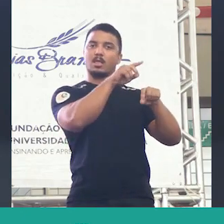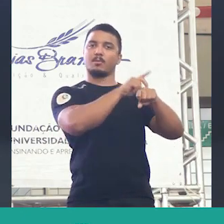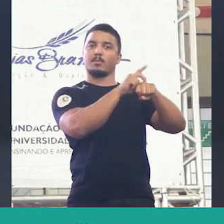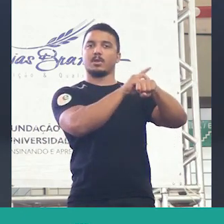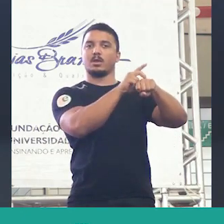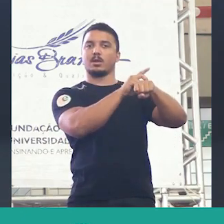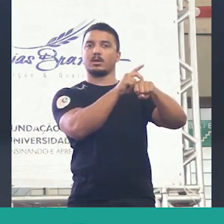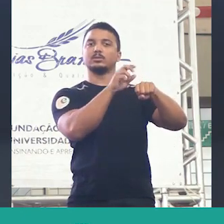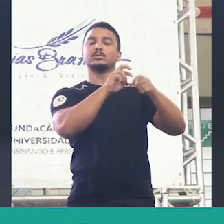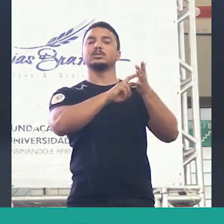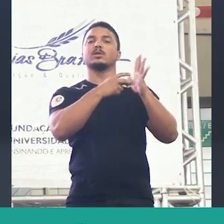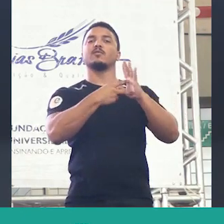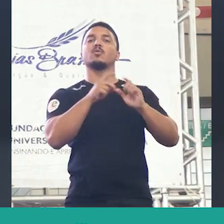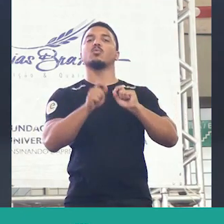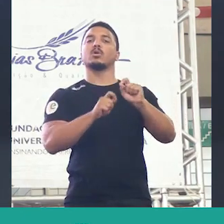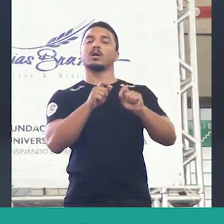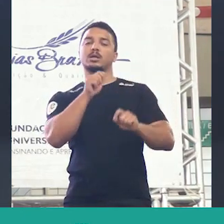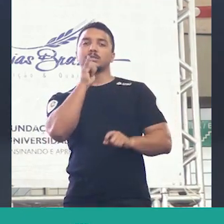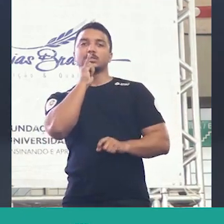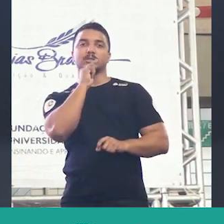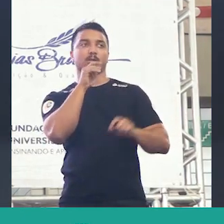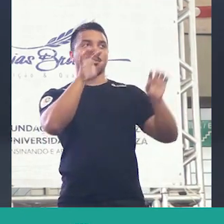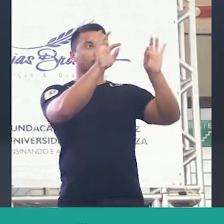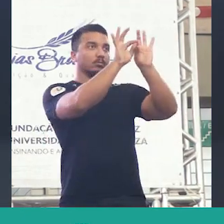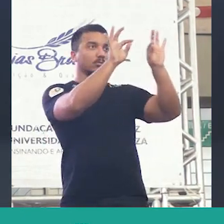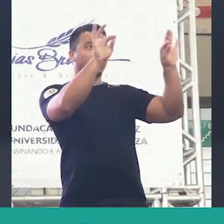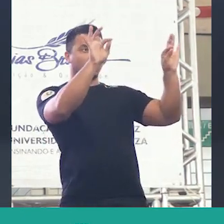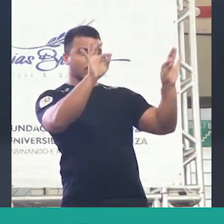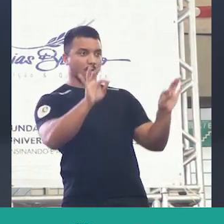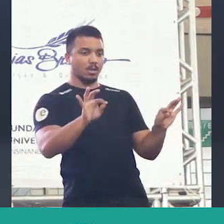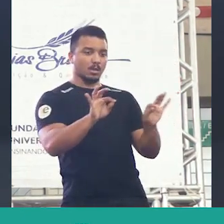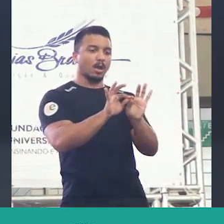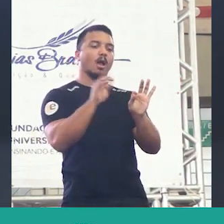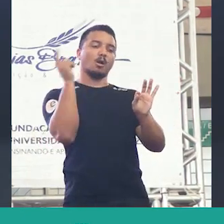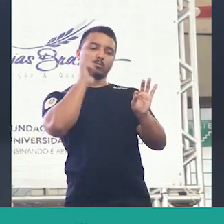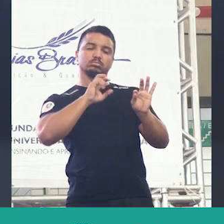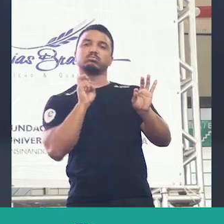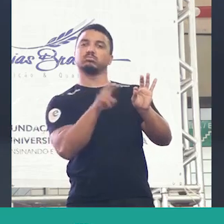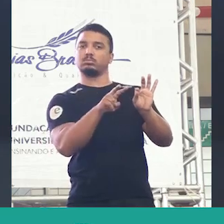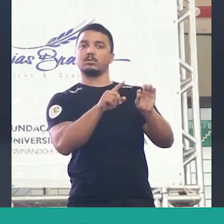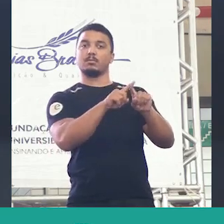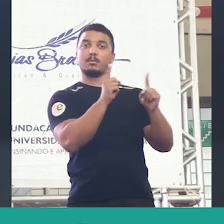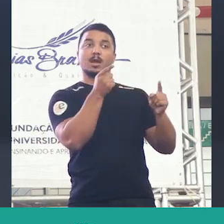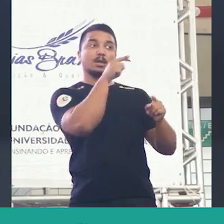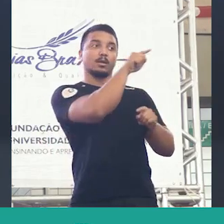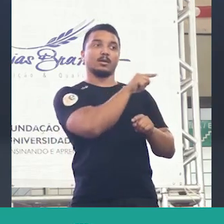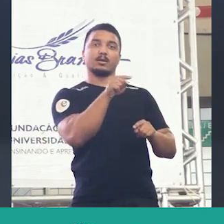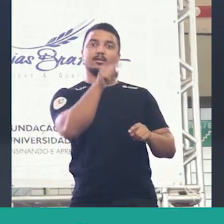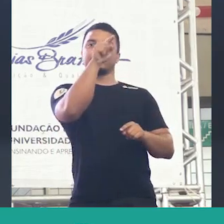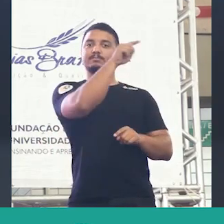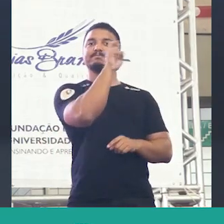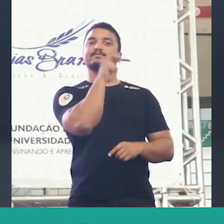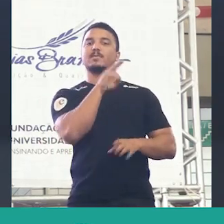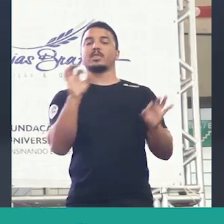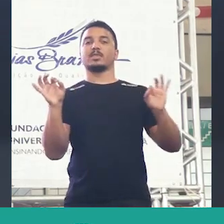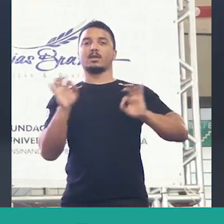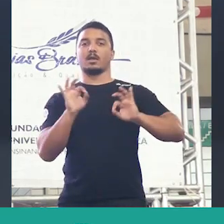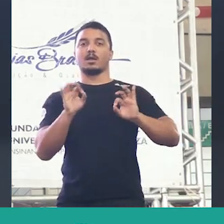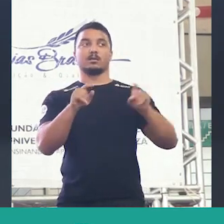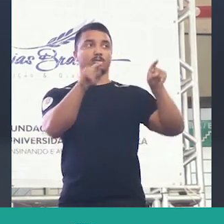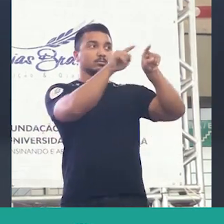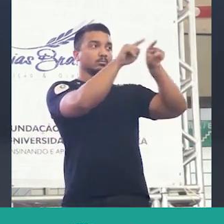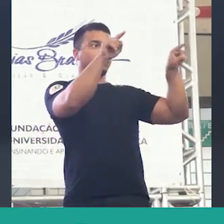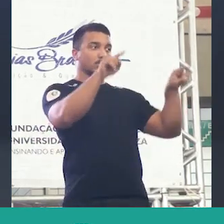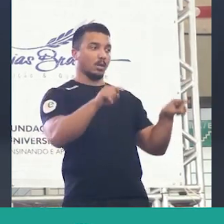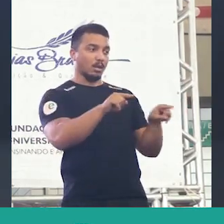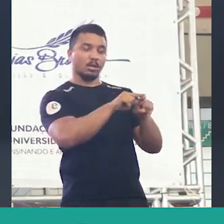preto, significa dizer que nas laterais refletem, só não reflete o quadrado. Aí eu digo, pronto,